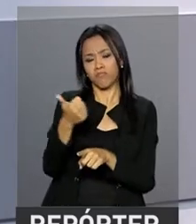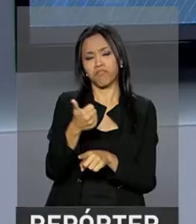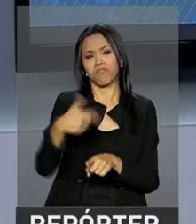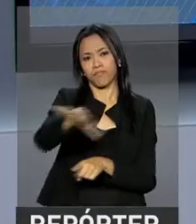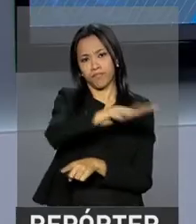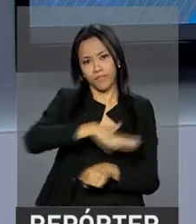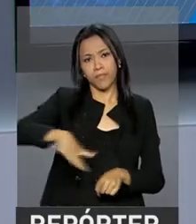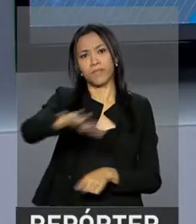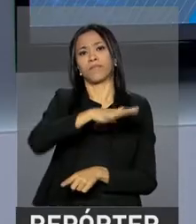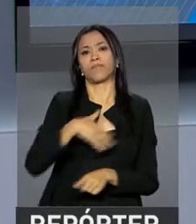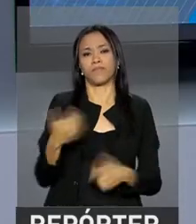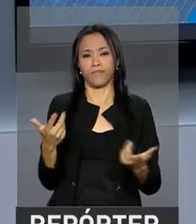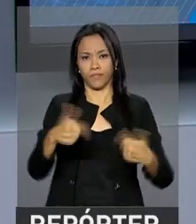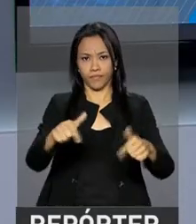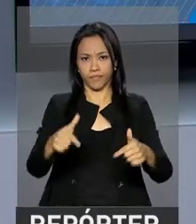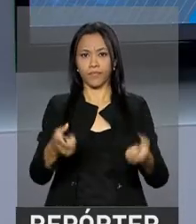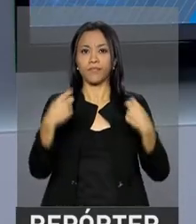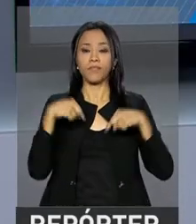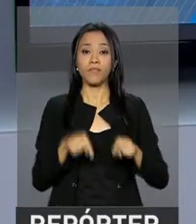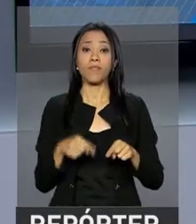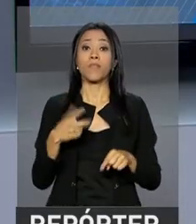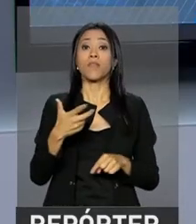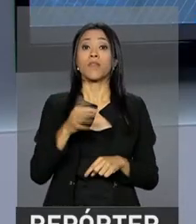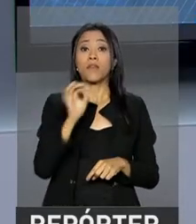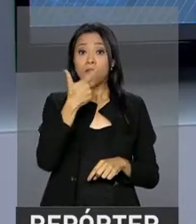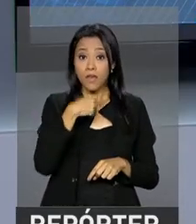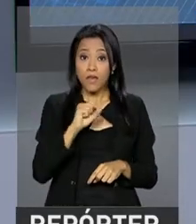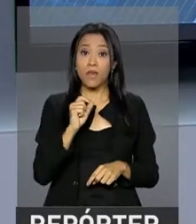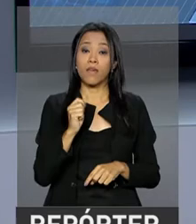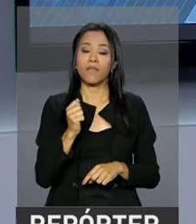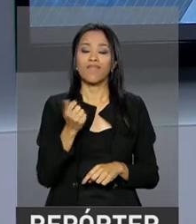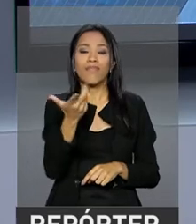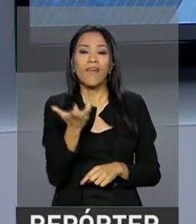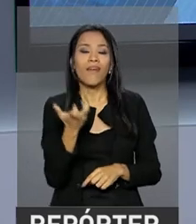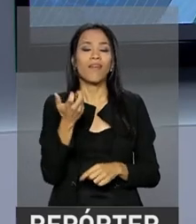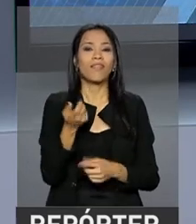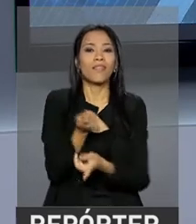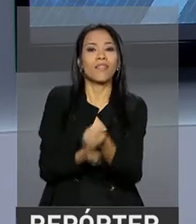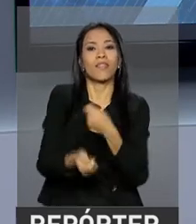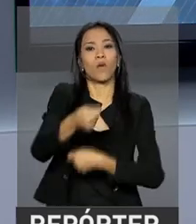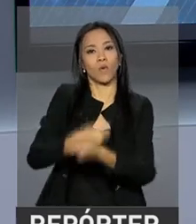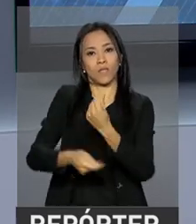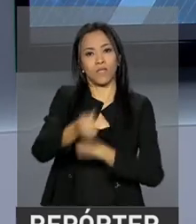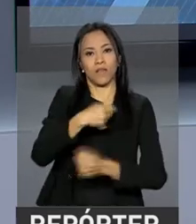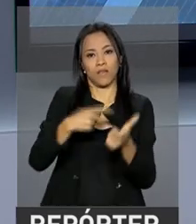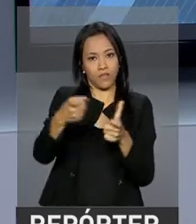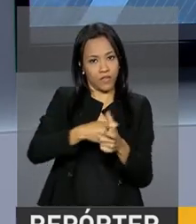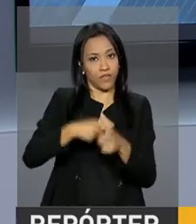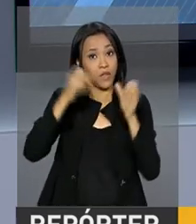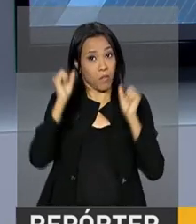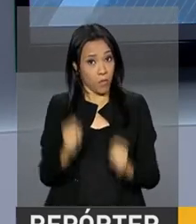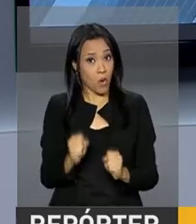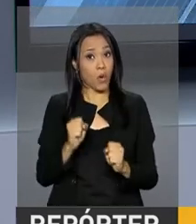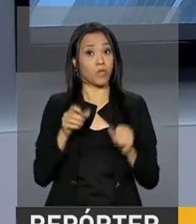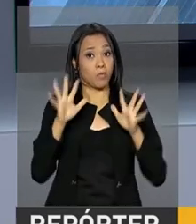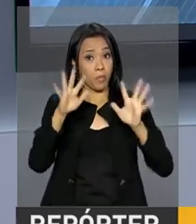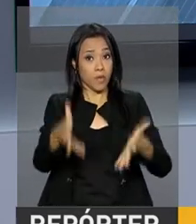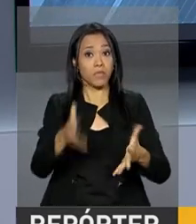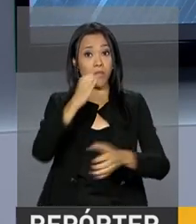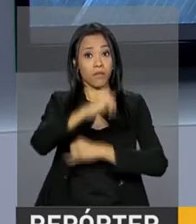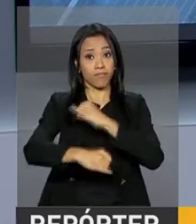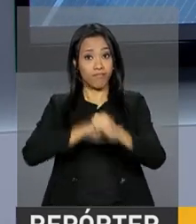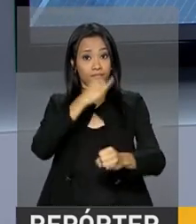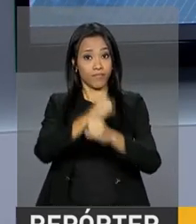emprego. Os consumidores que desejam renegociar dívidas podem participar de um mutirão online, promovido